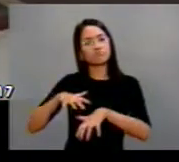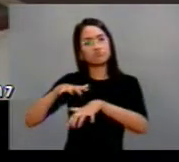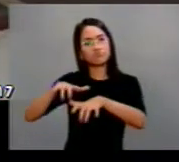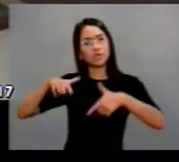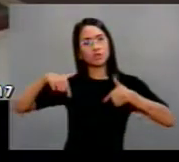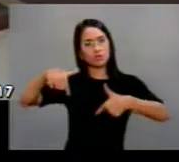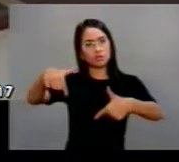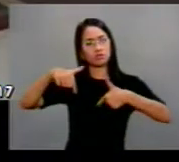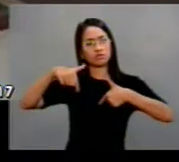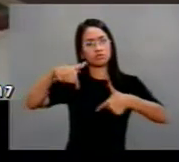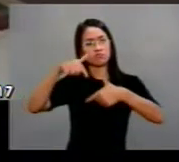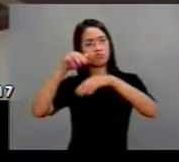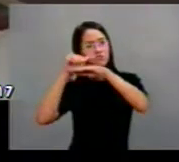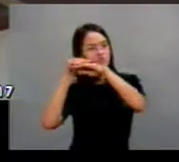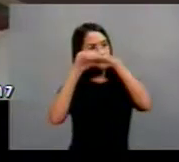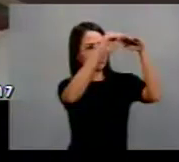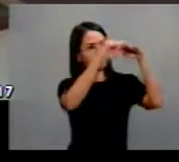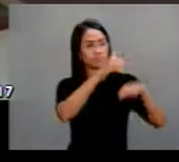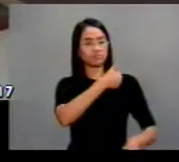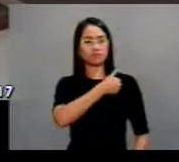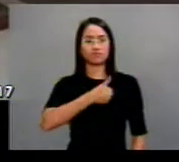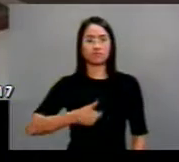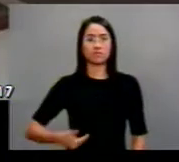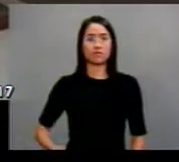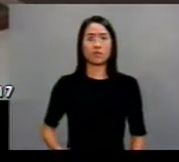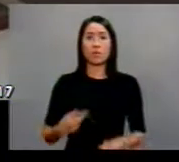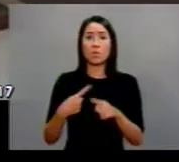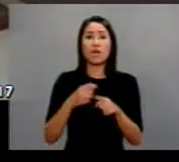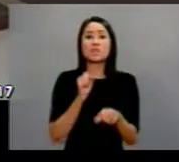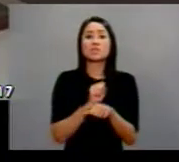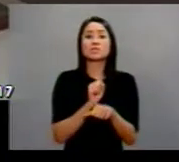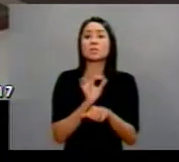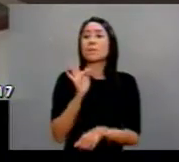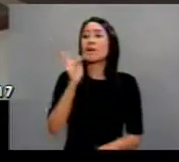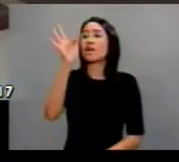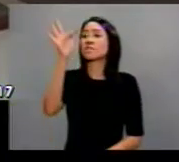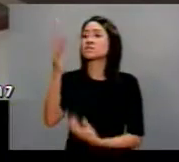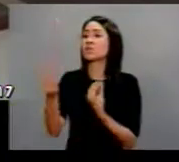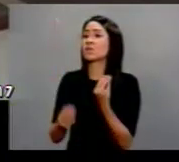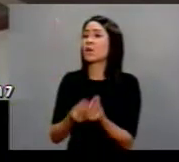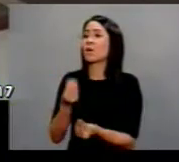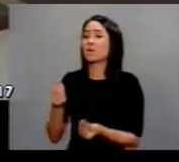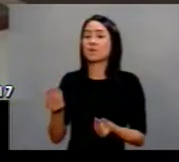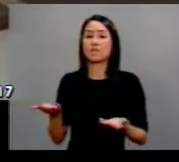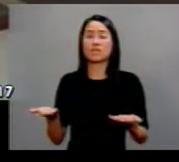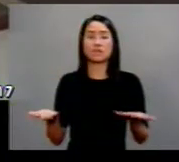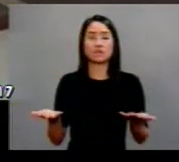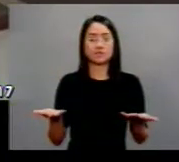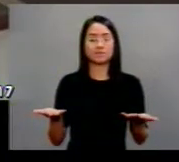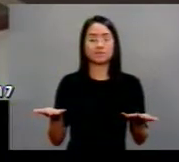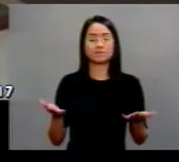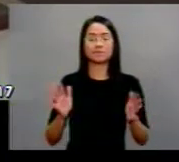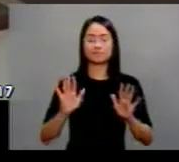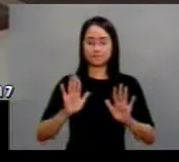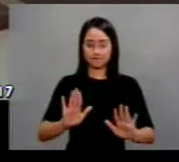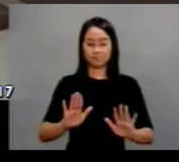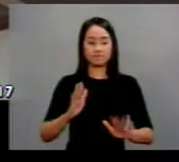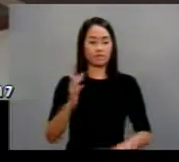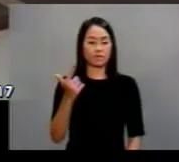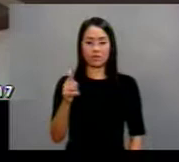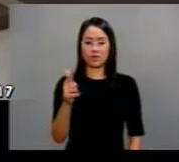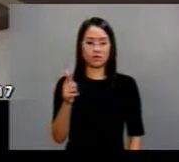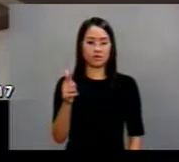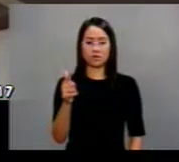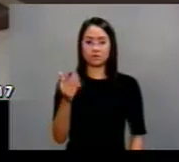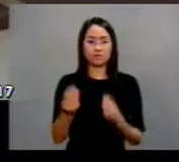à sociedade brasileira. Não há esperança no Congresso Nacional. Não há esperança no Palácio do Planalto. A saída não